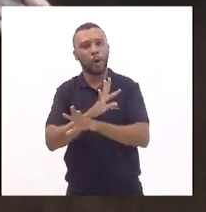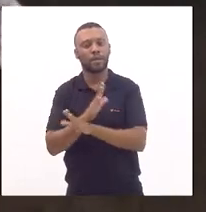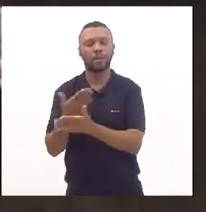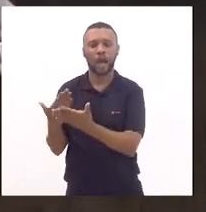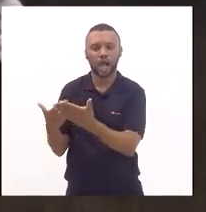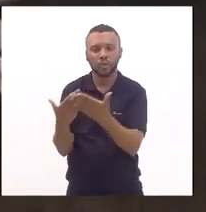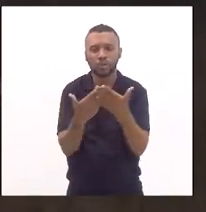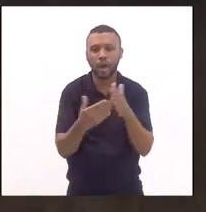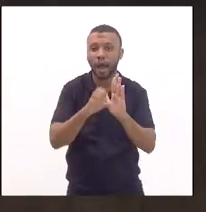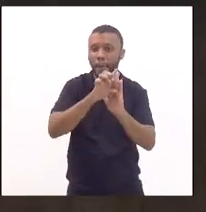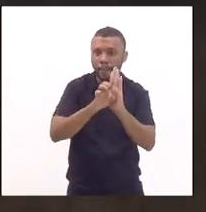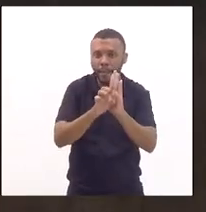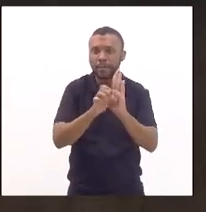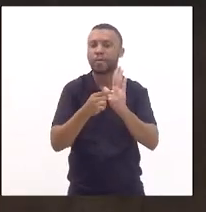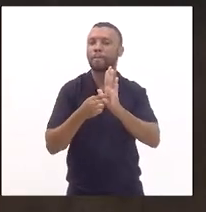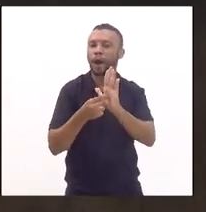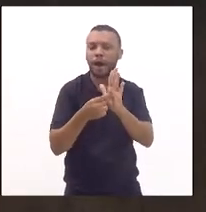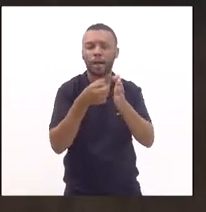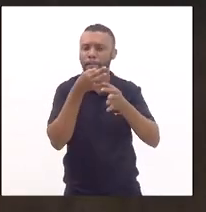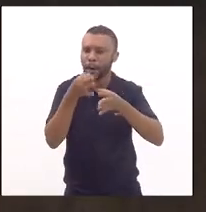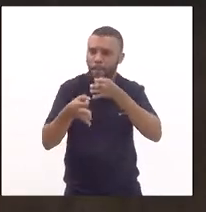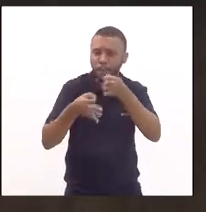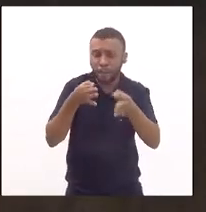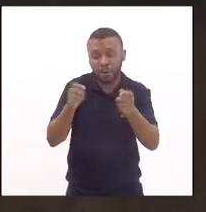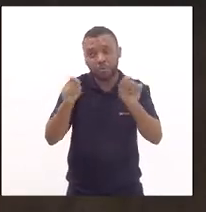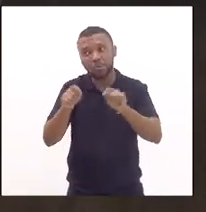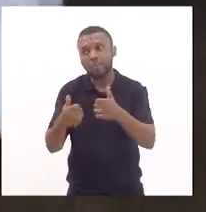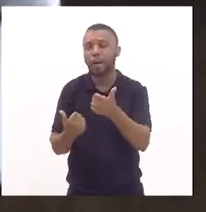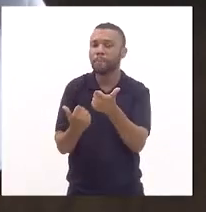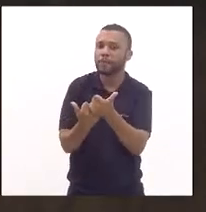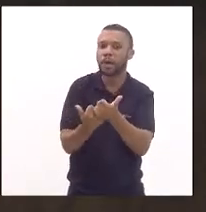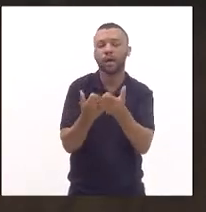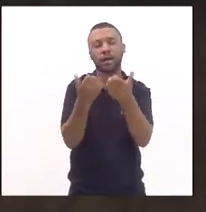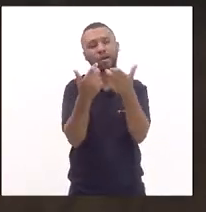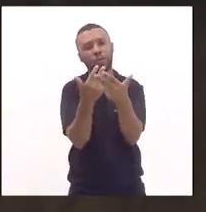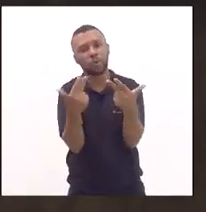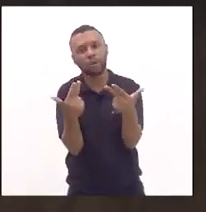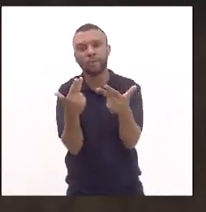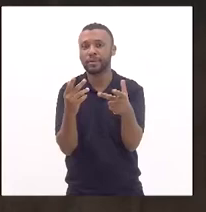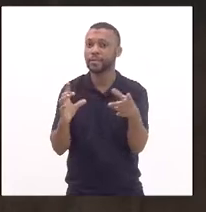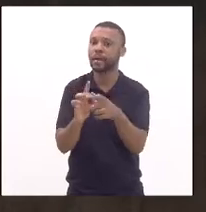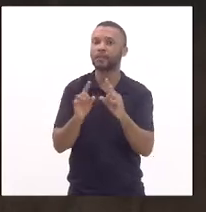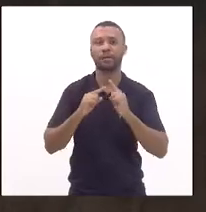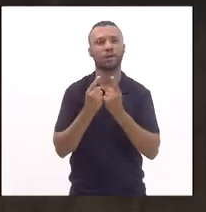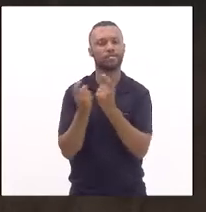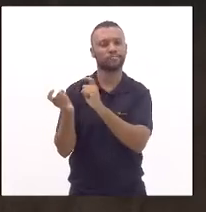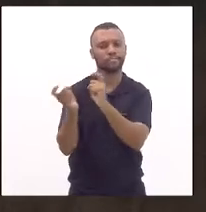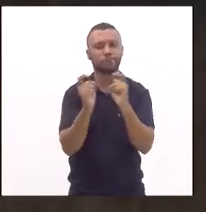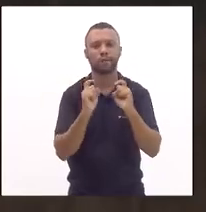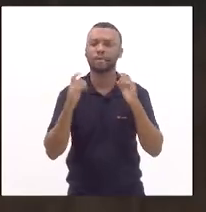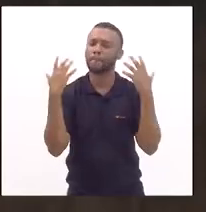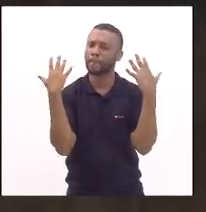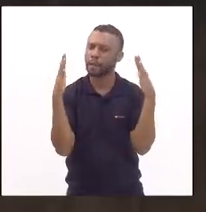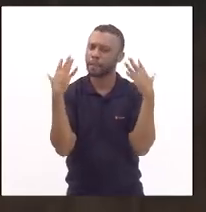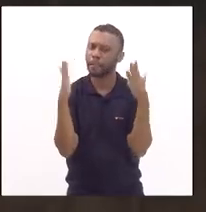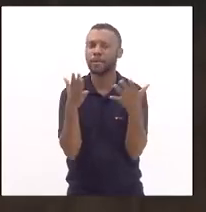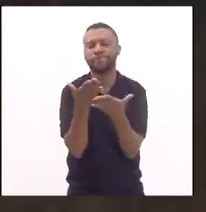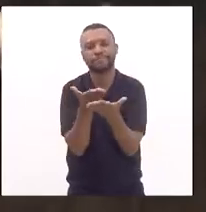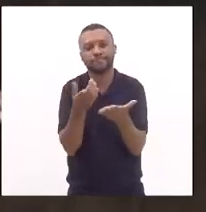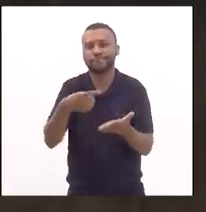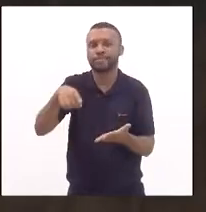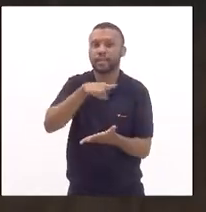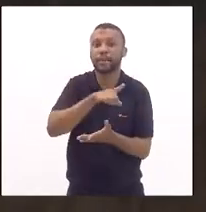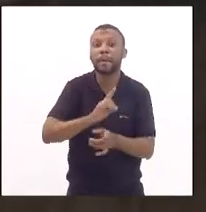as emendas que foram apresentadas, o que deu para ser acatado através da audiência pública, e parabenizar não só vocês,